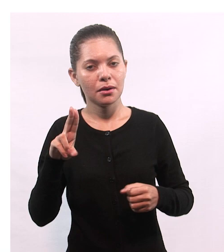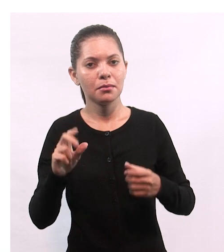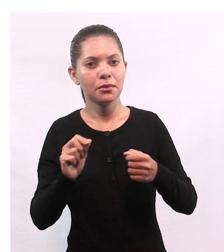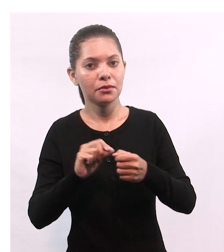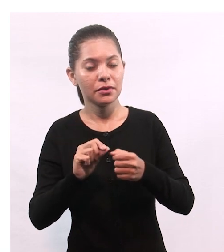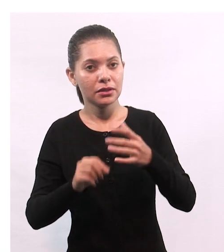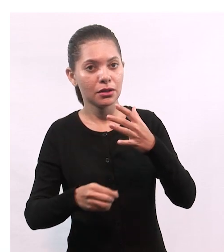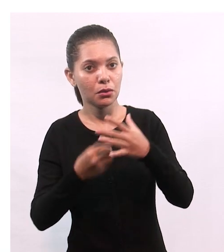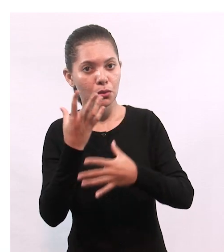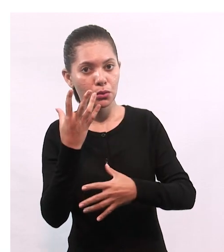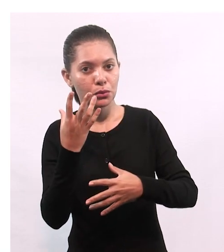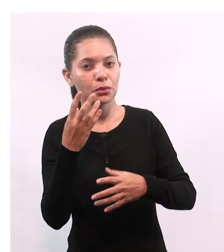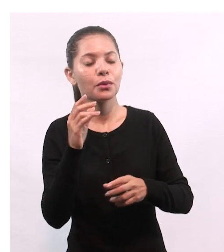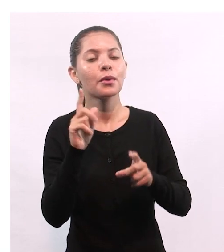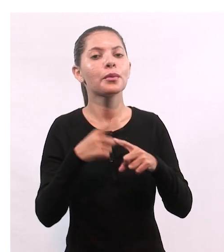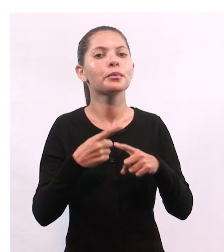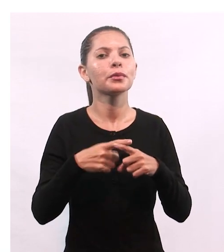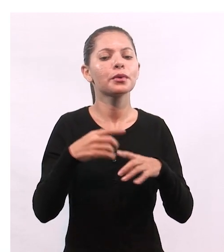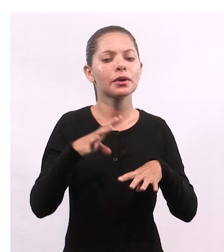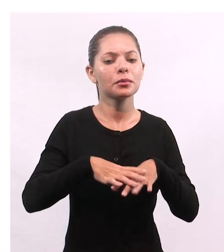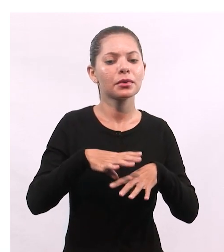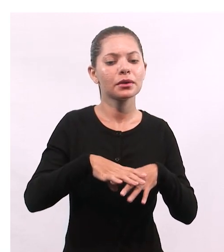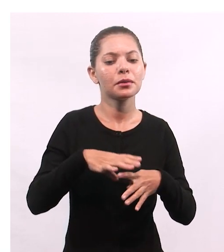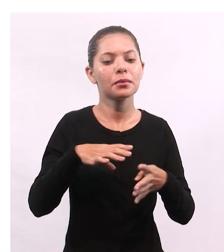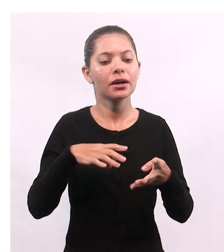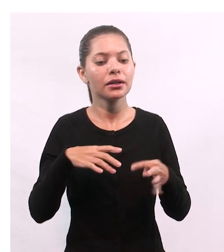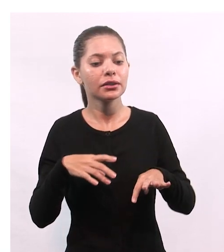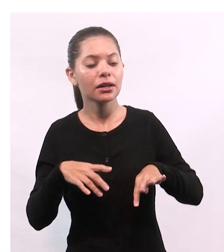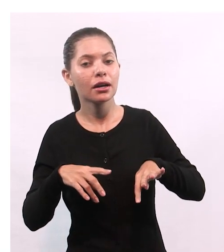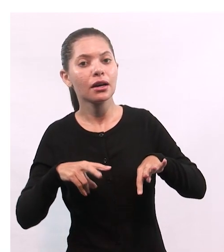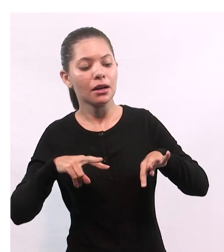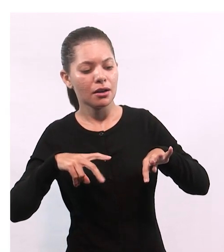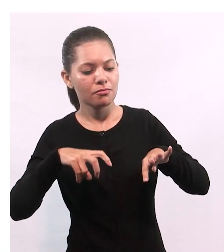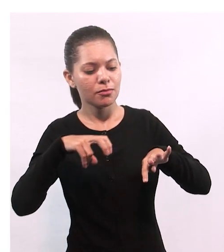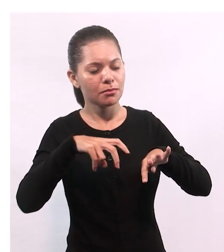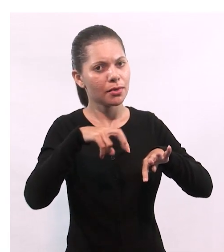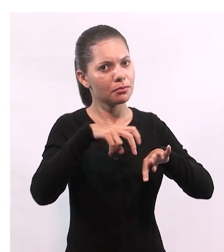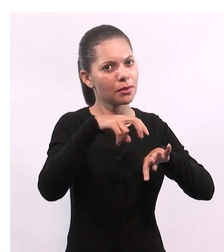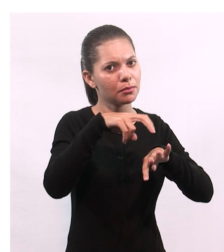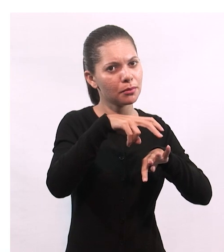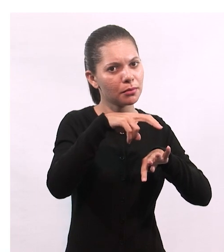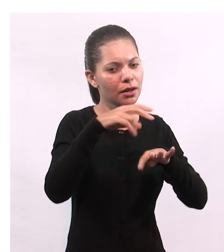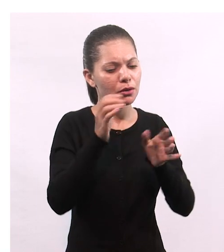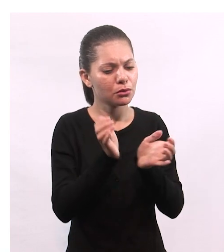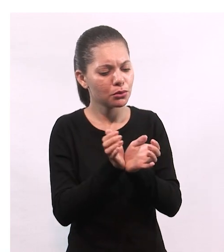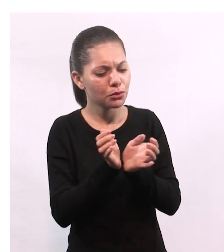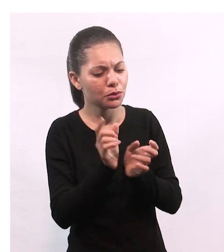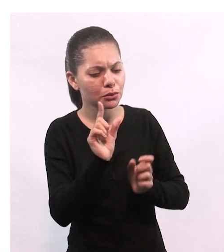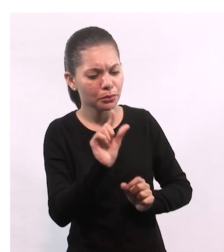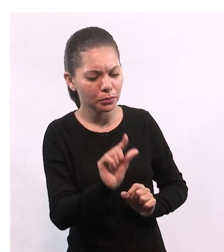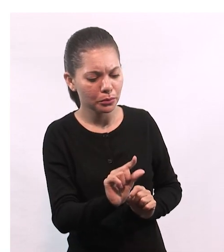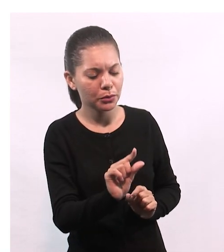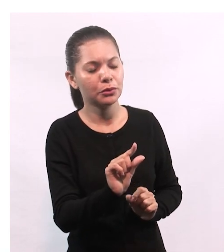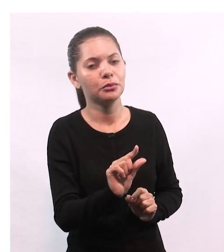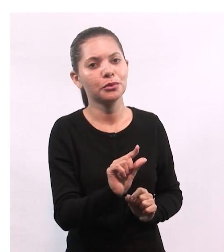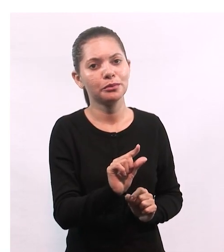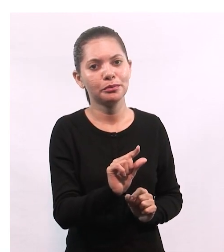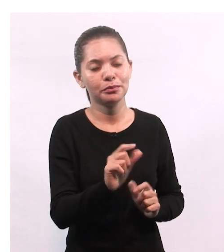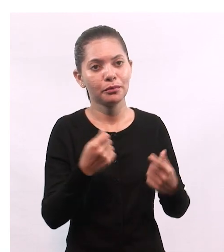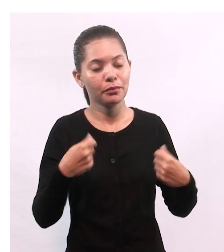outro, já que a matemática é uma escada, a partir de um conjunto mínimo